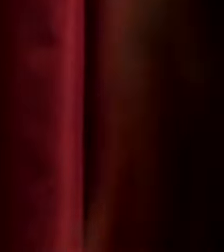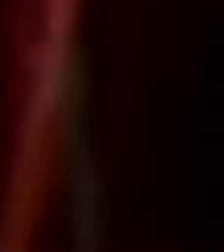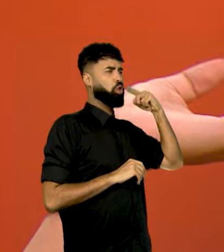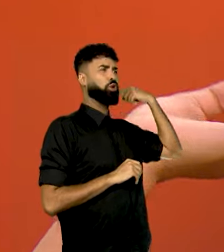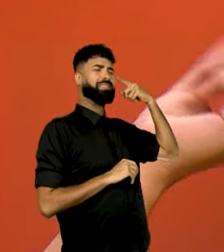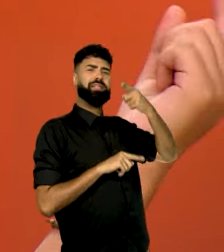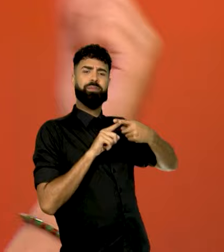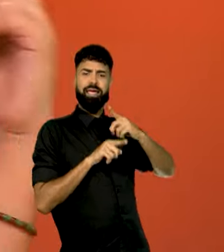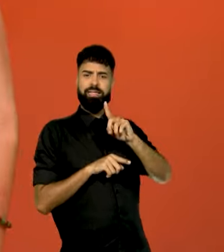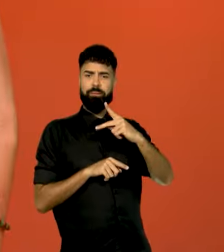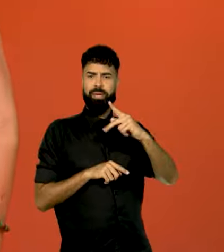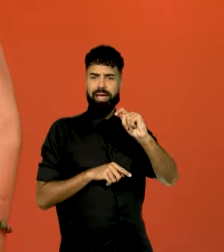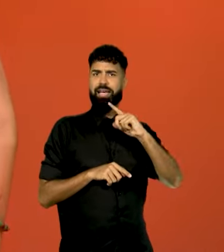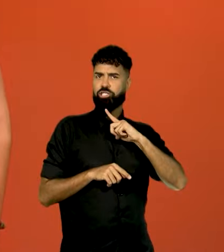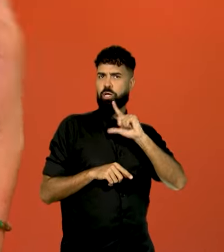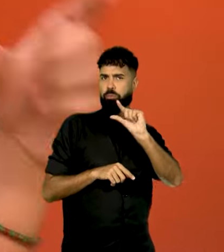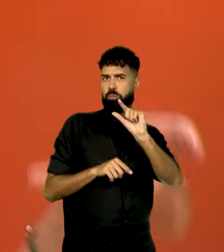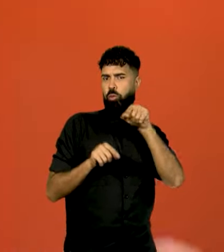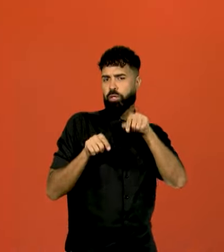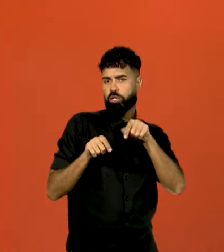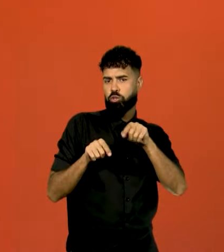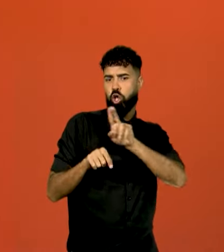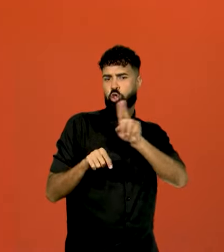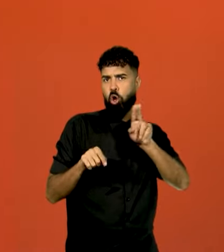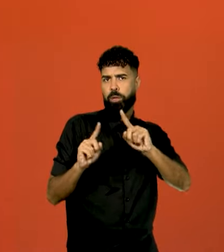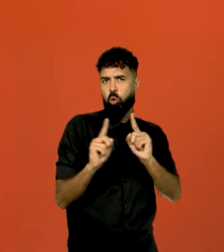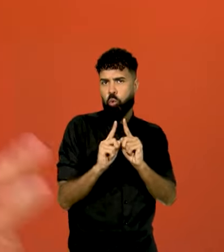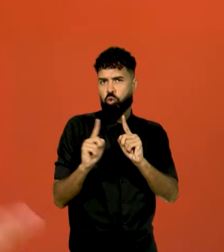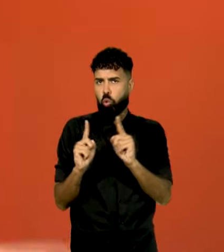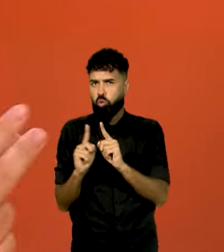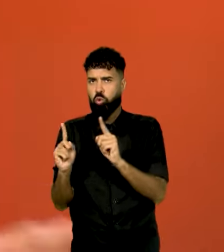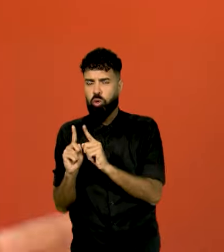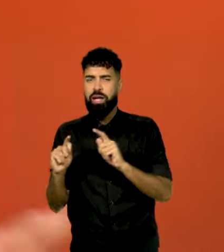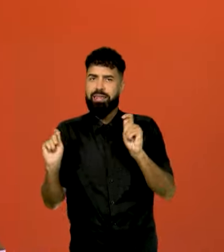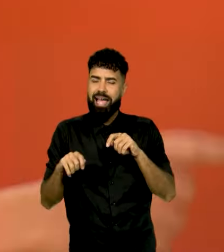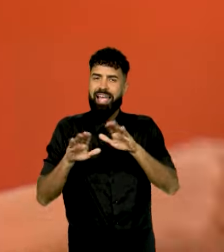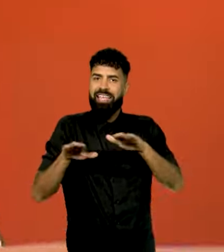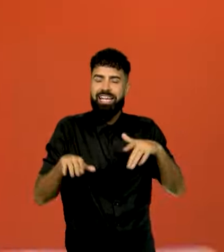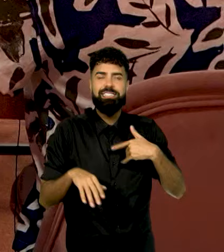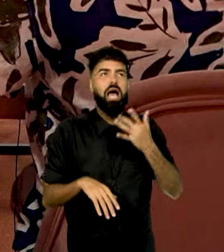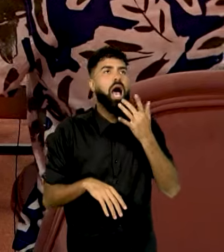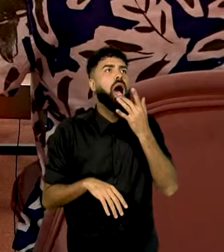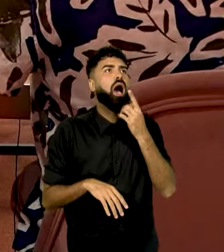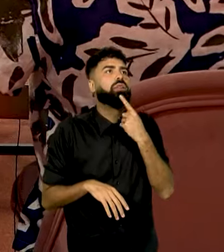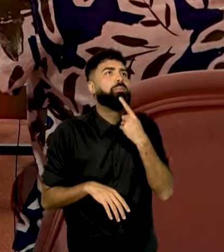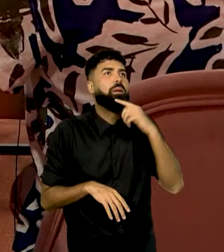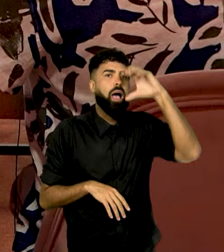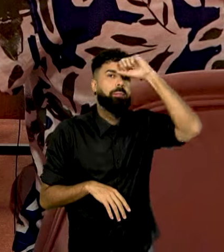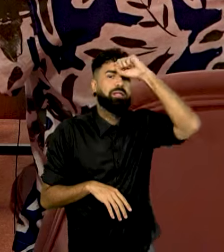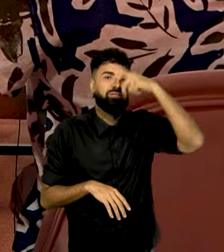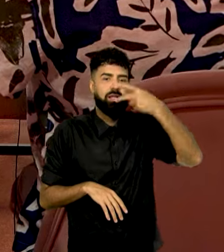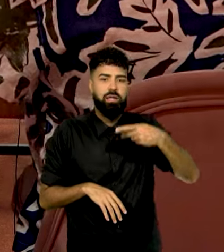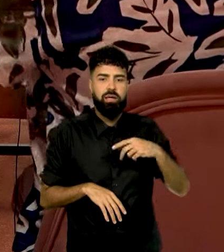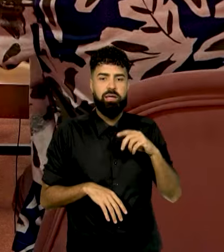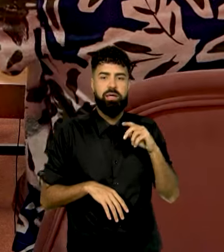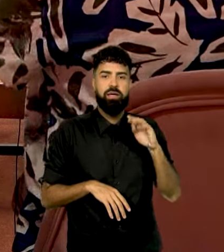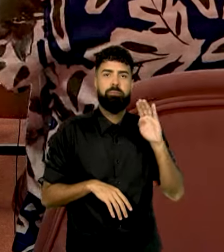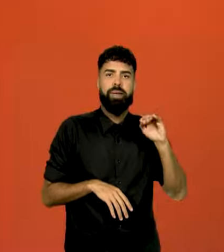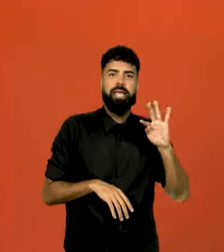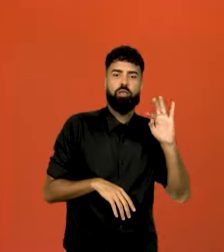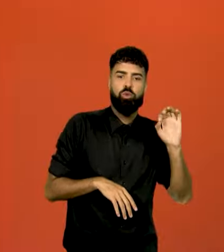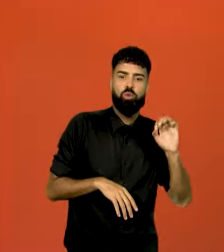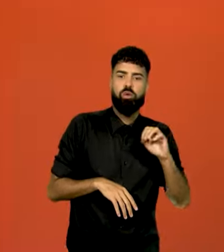no DPA a gente tinha um pouco isso também, né? Que era essa coisa dos nomes curtos pra pegar. Pra criança facilitar, Pico, claro, Bento, claro. Na